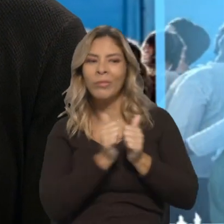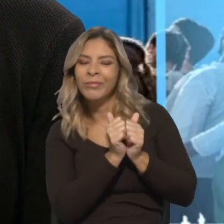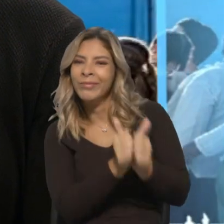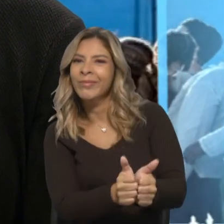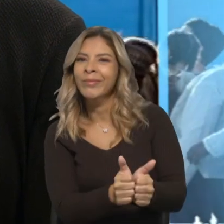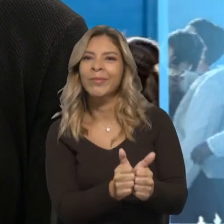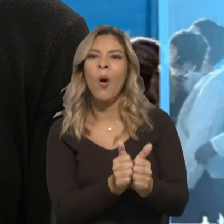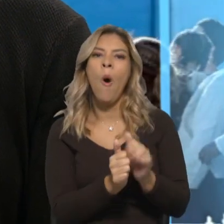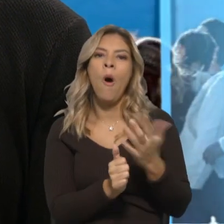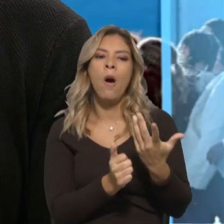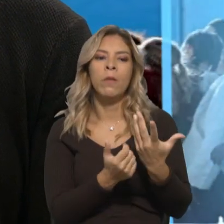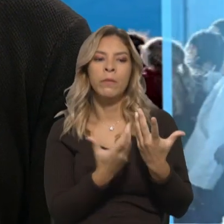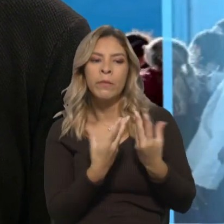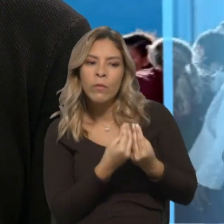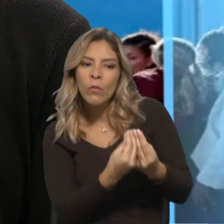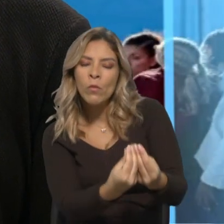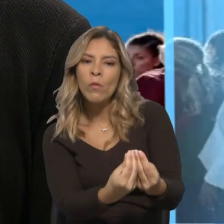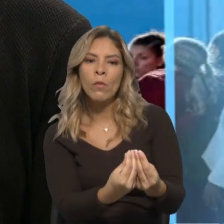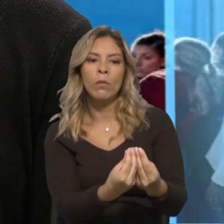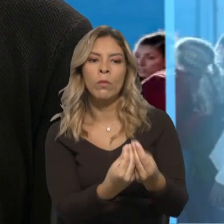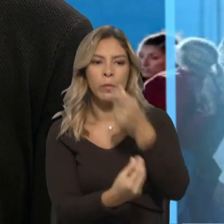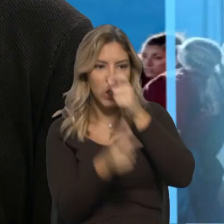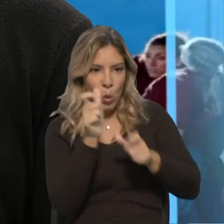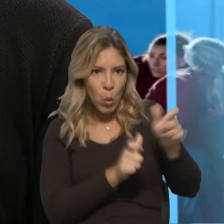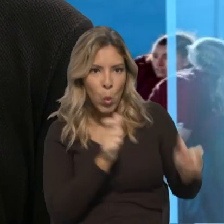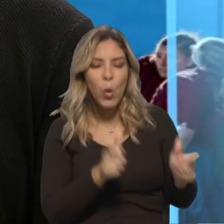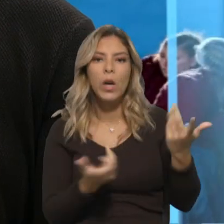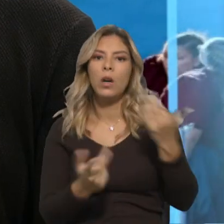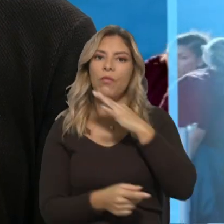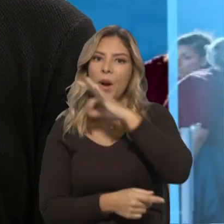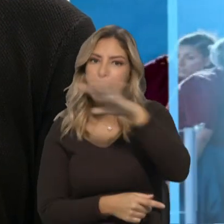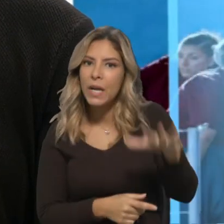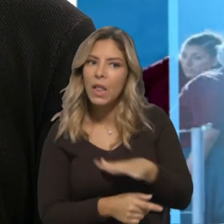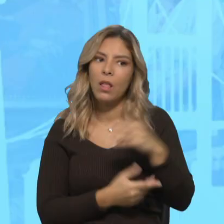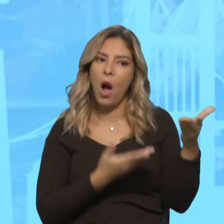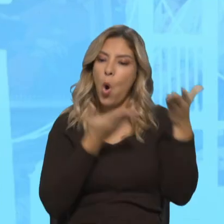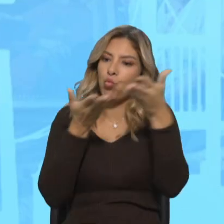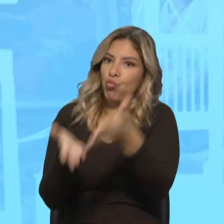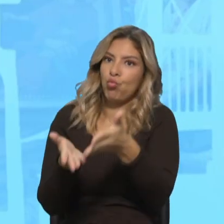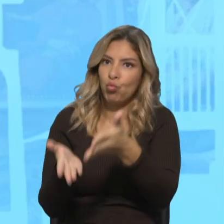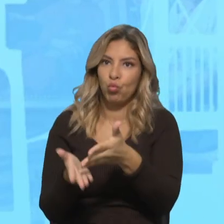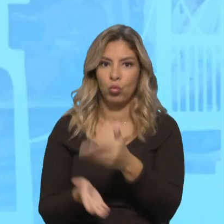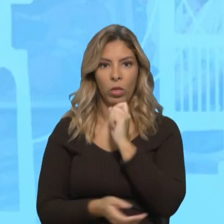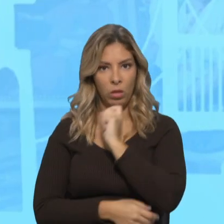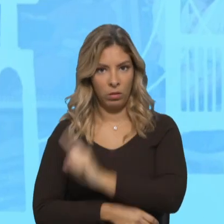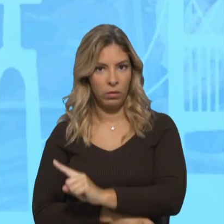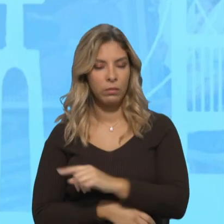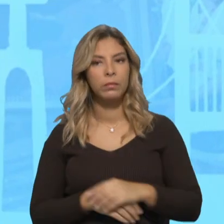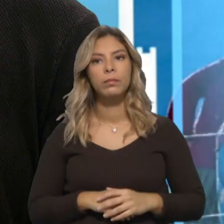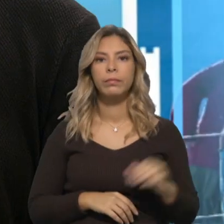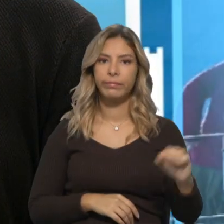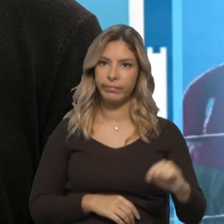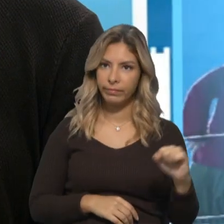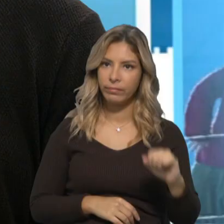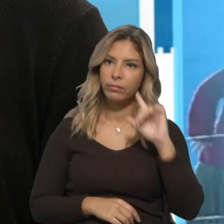mas também de leigos, de famílias que vos auxiliam de tantas formas? Sim, é